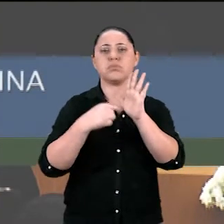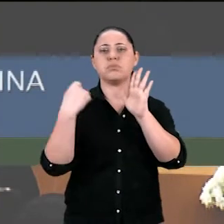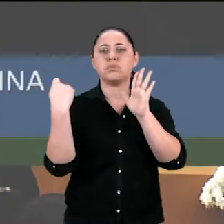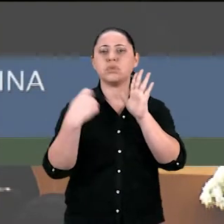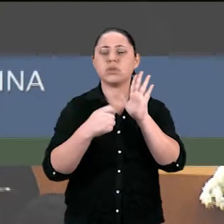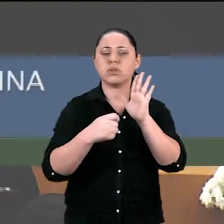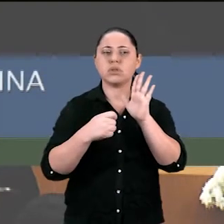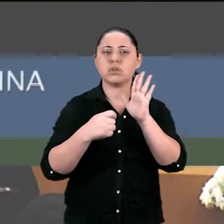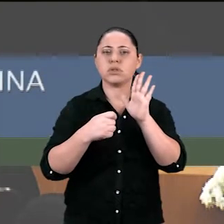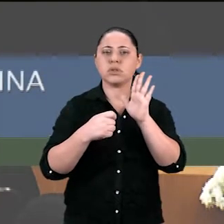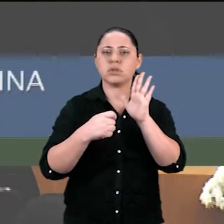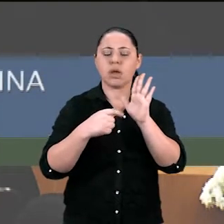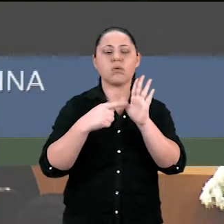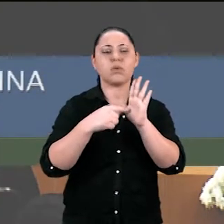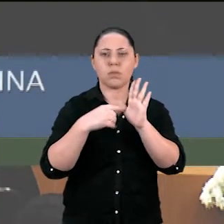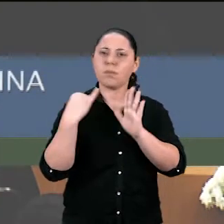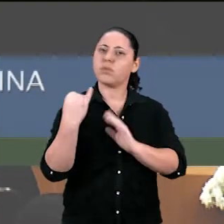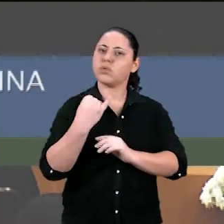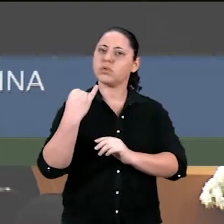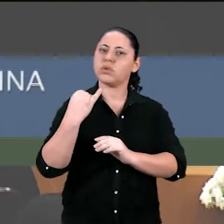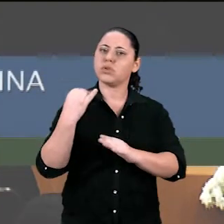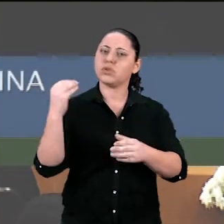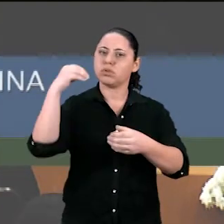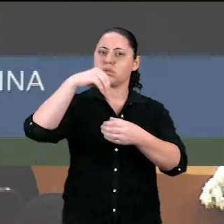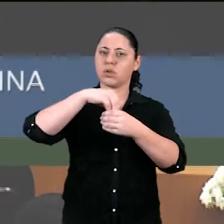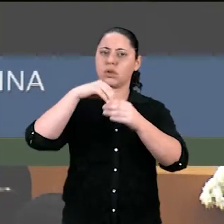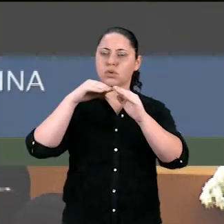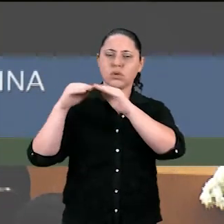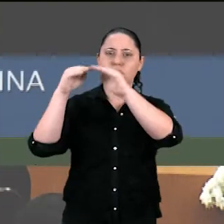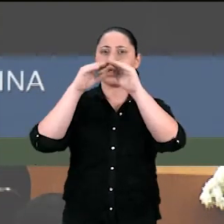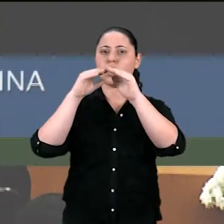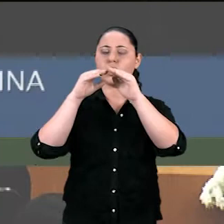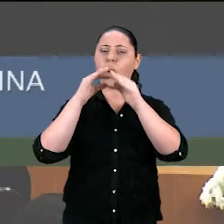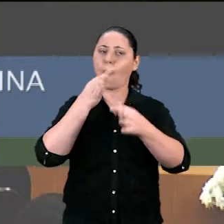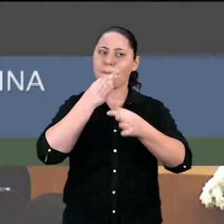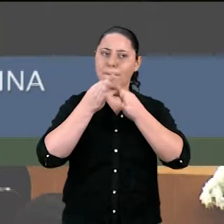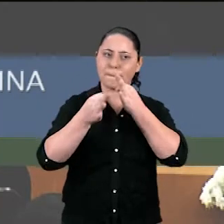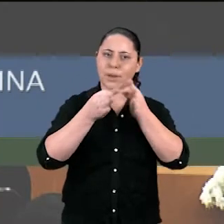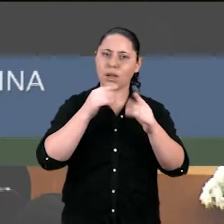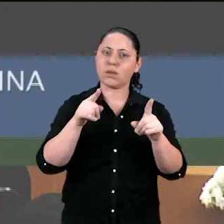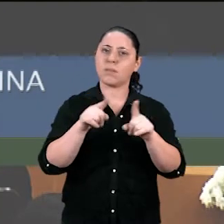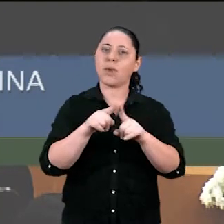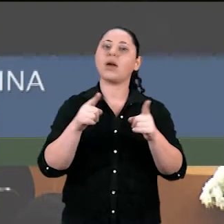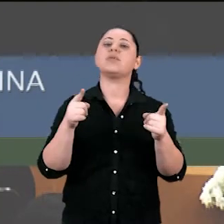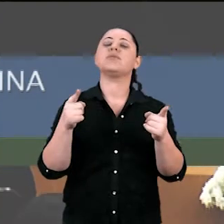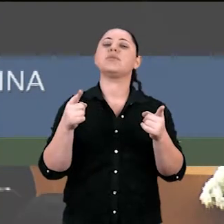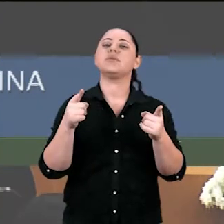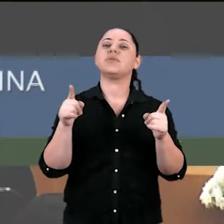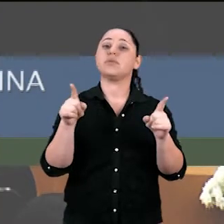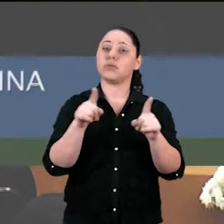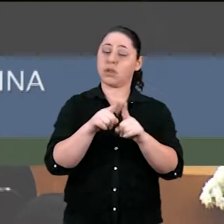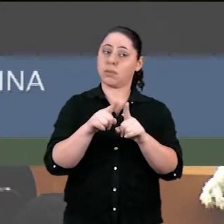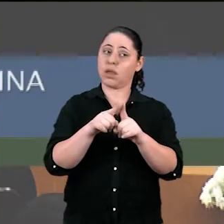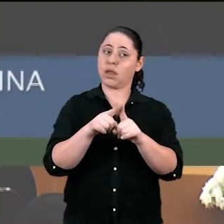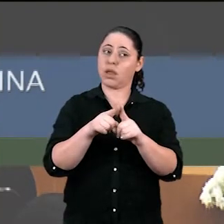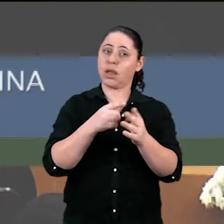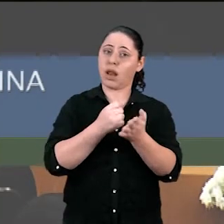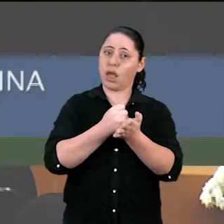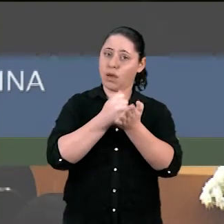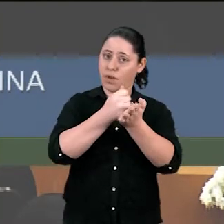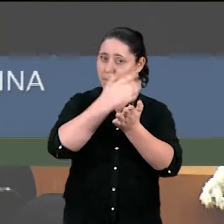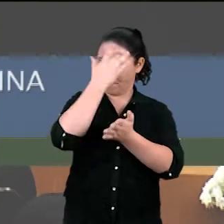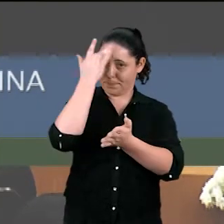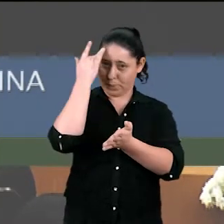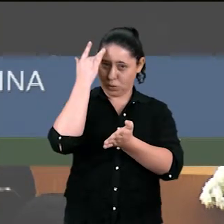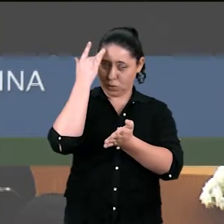dentro da democracia, tá? Não só para formar opiniões, mas para conduzir as pessoas